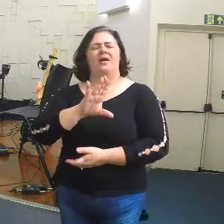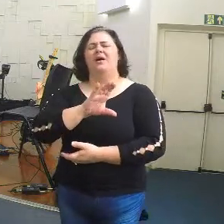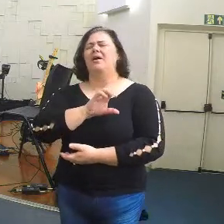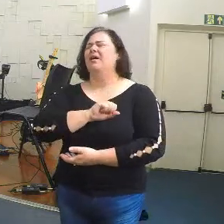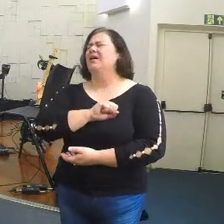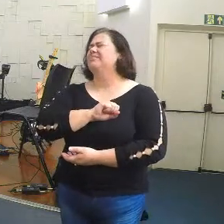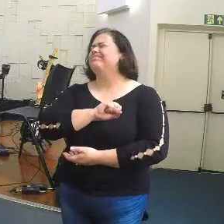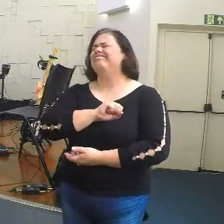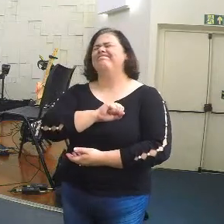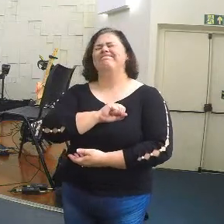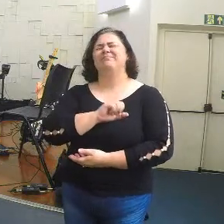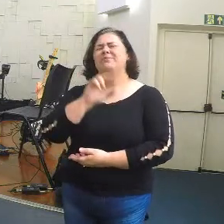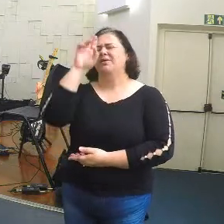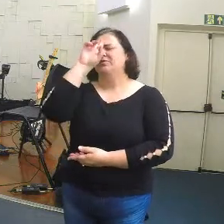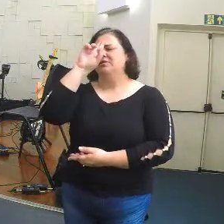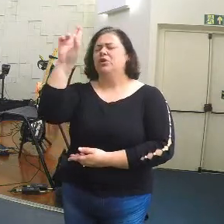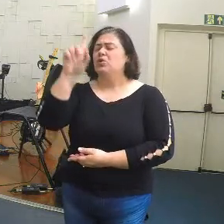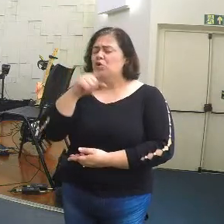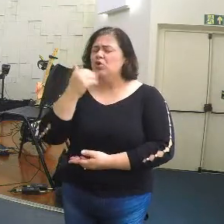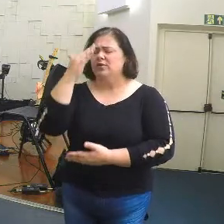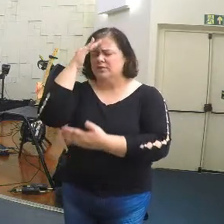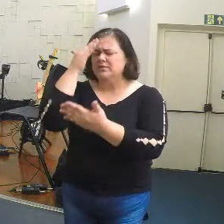cremos no Senhor e queremos conhecer o Senhor.